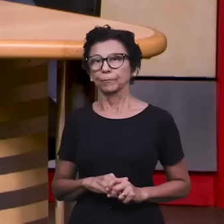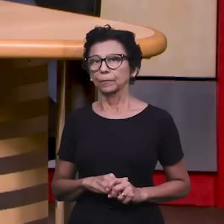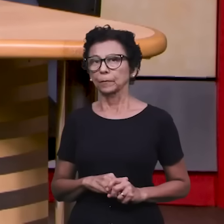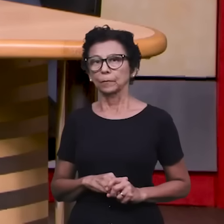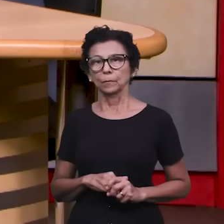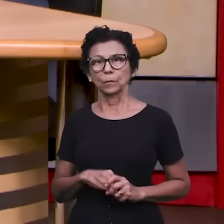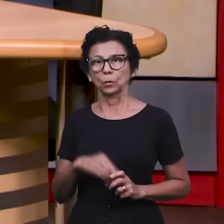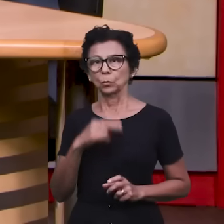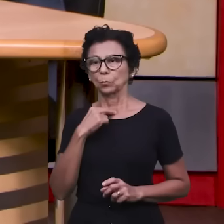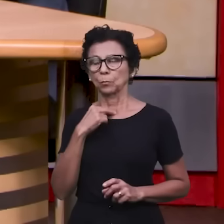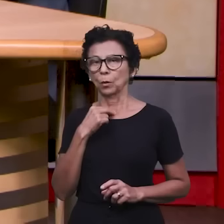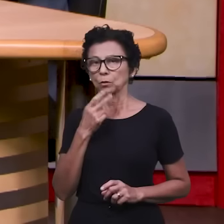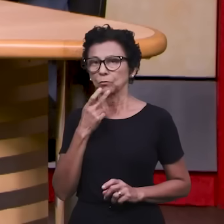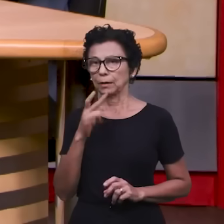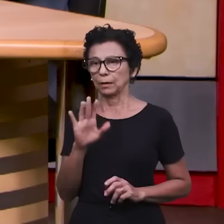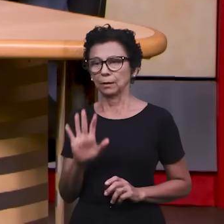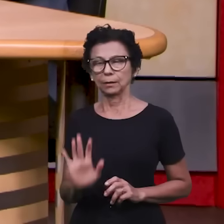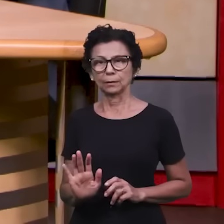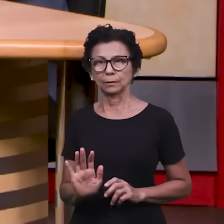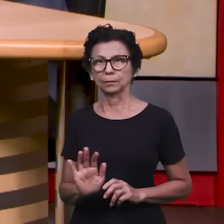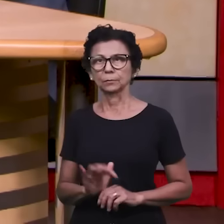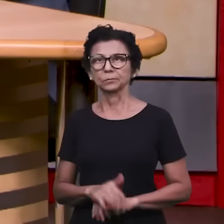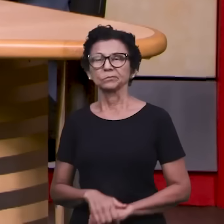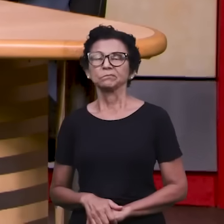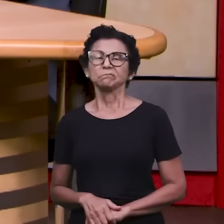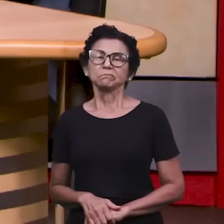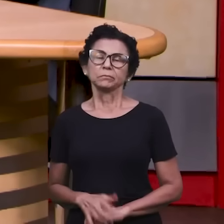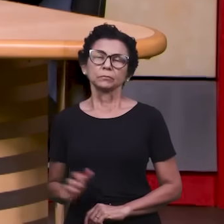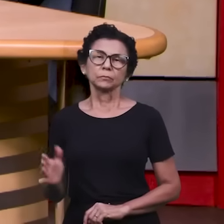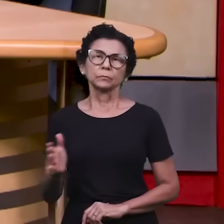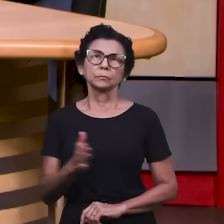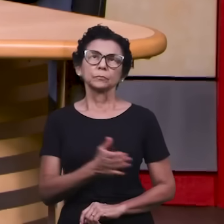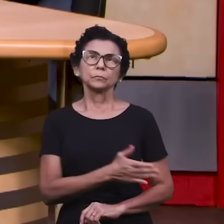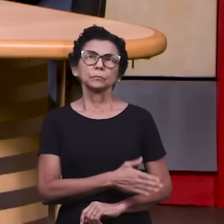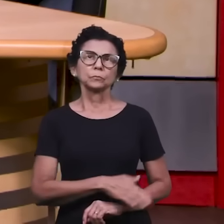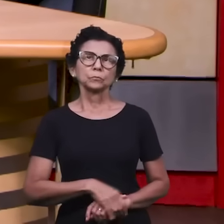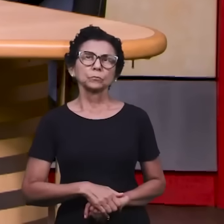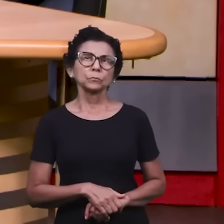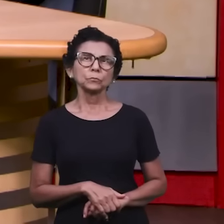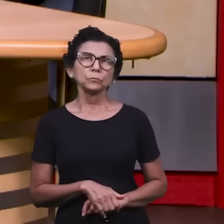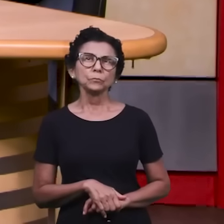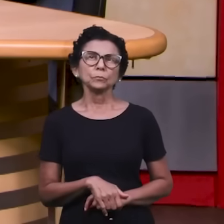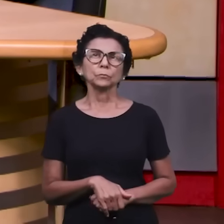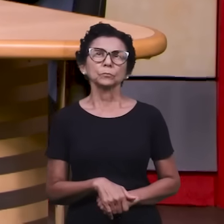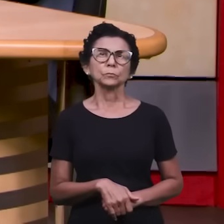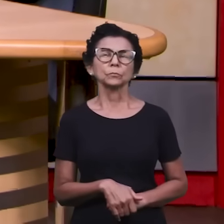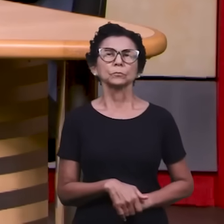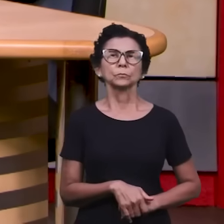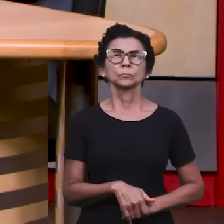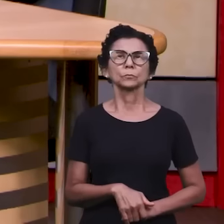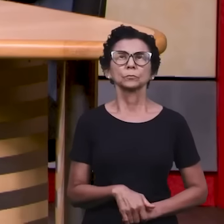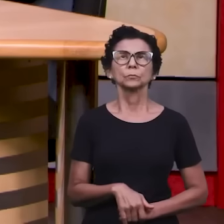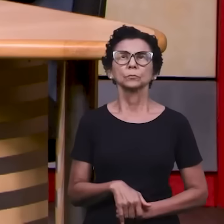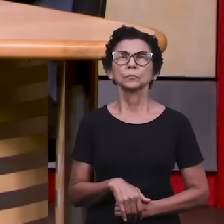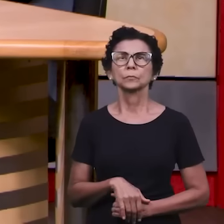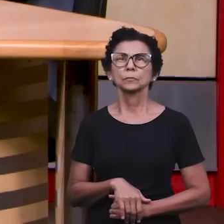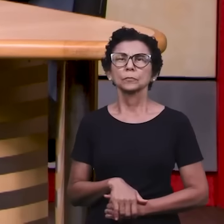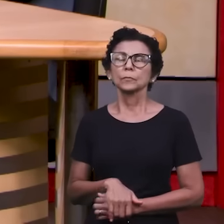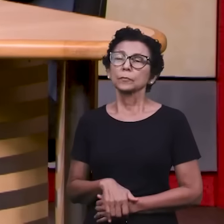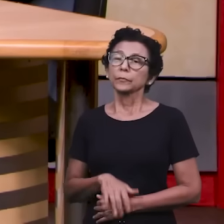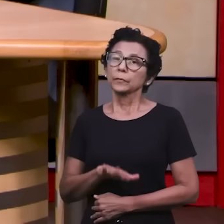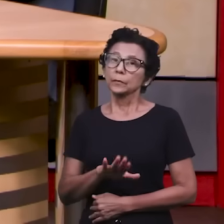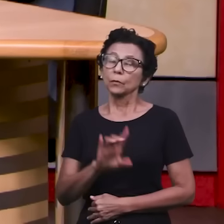Leva para o pastor. Eu digo, olha, pastor, eu tive lá naquela visita, não sei porquê, mas eu tive uma revelação que eles vão ter que